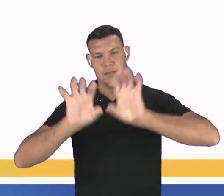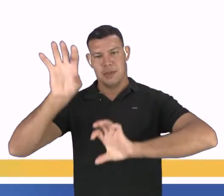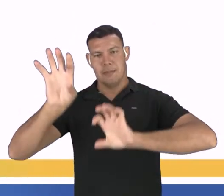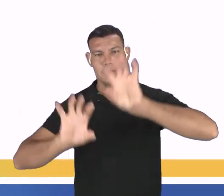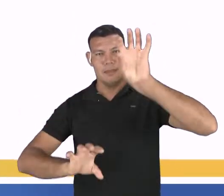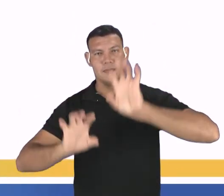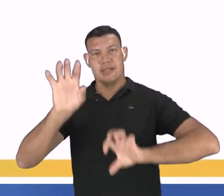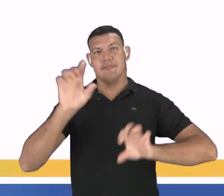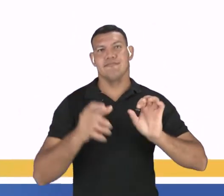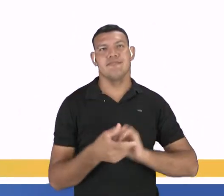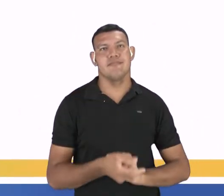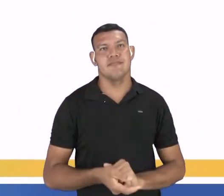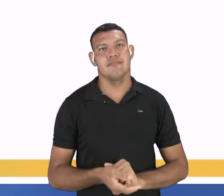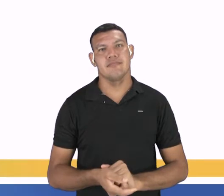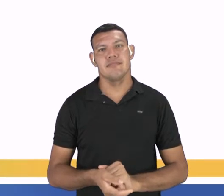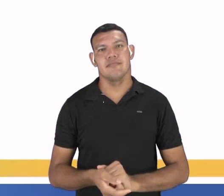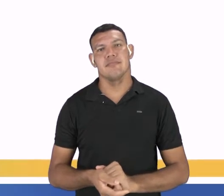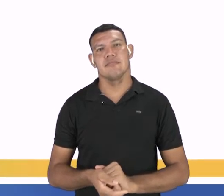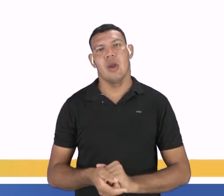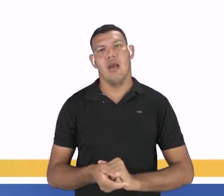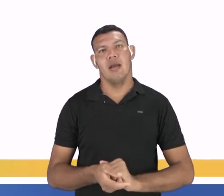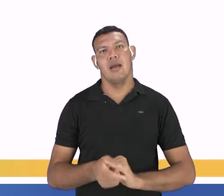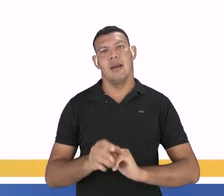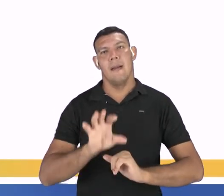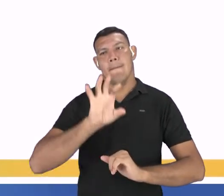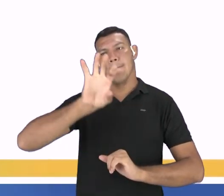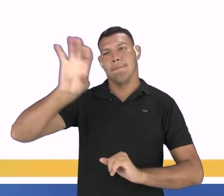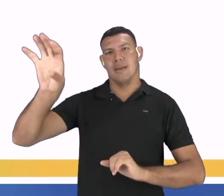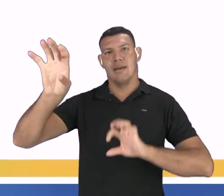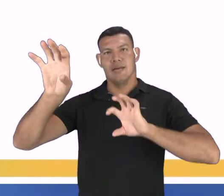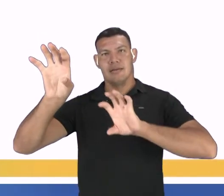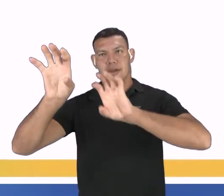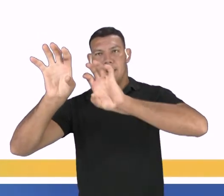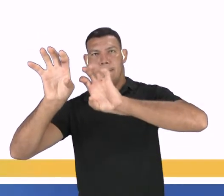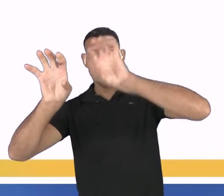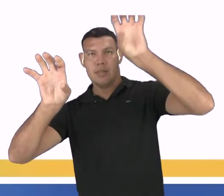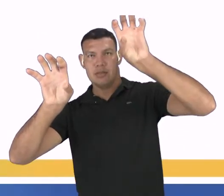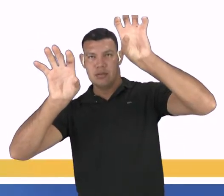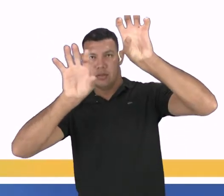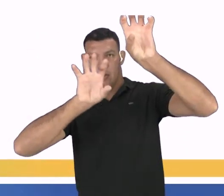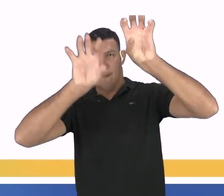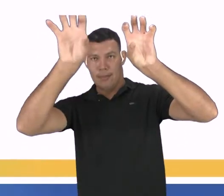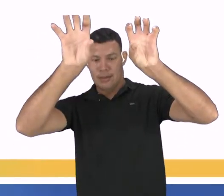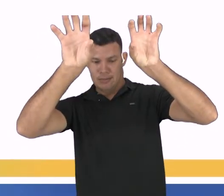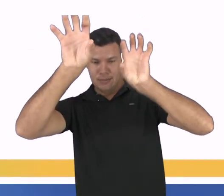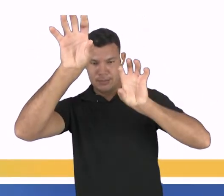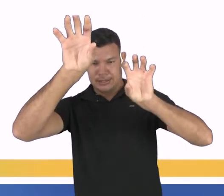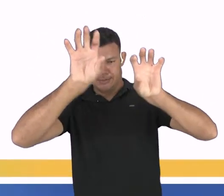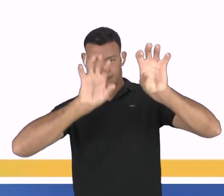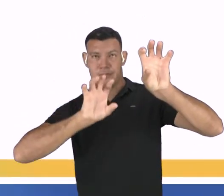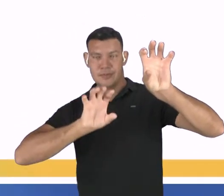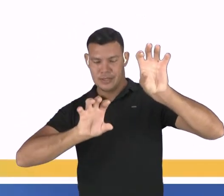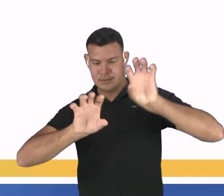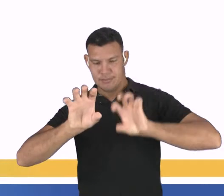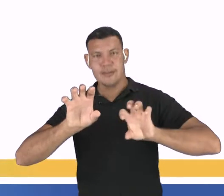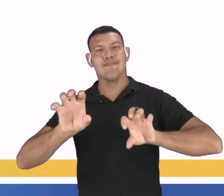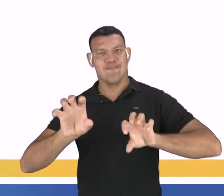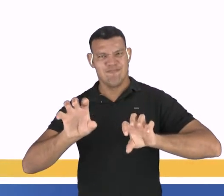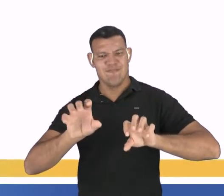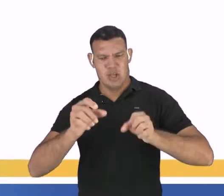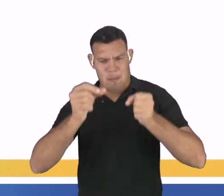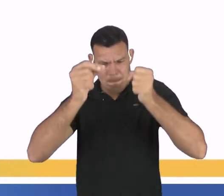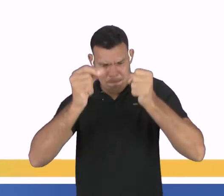Então, basicamente foi isso. A África foi dividida, totalmente dividida entre esses países europeus, que tinham poder bélico,